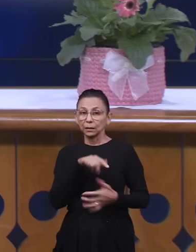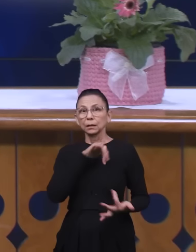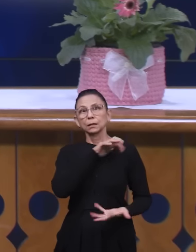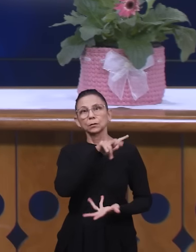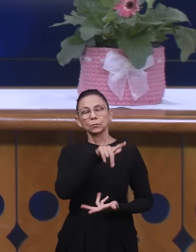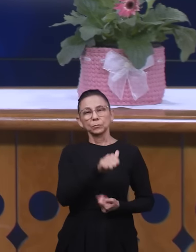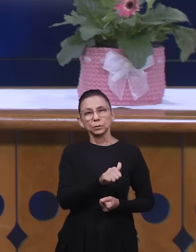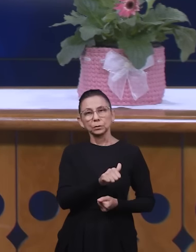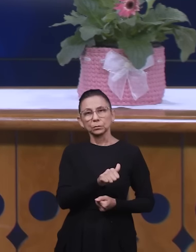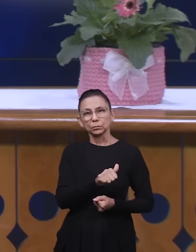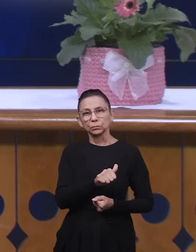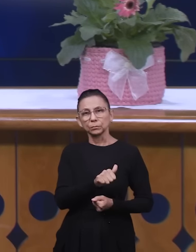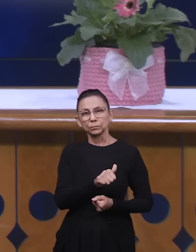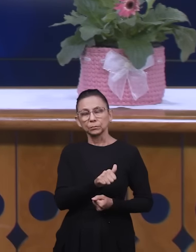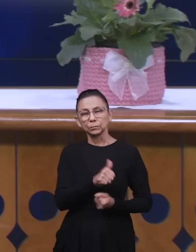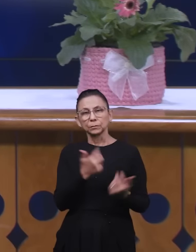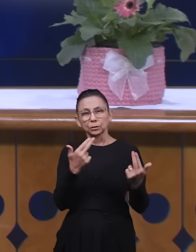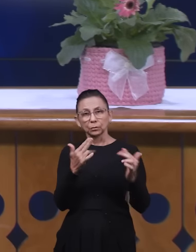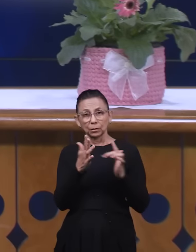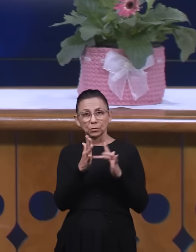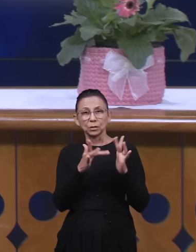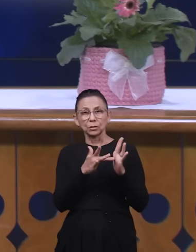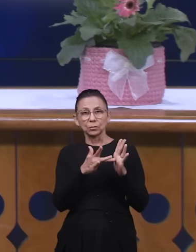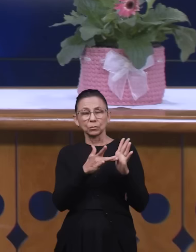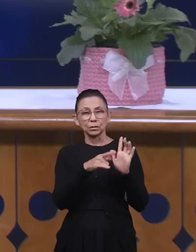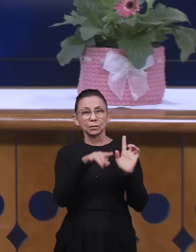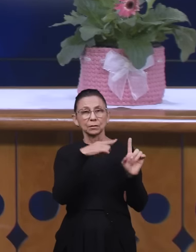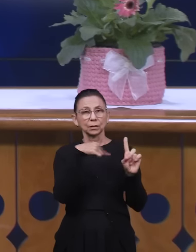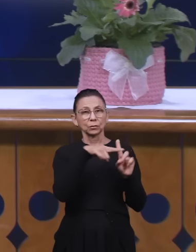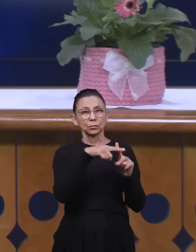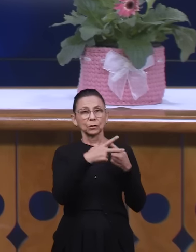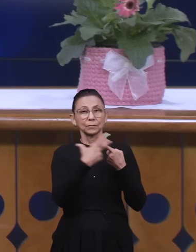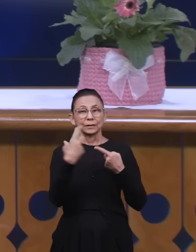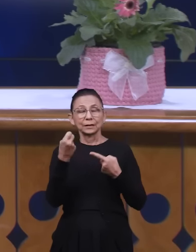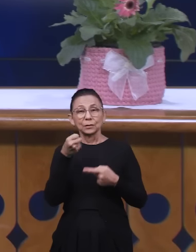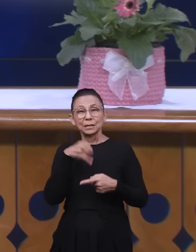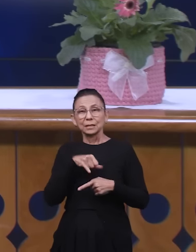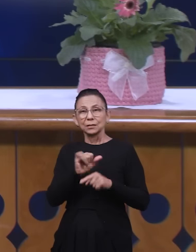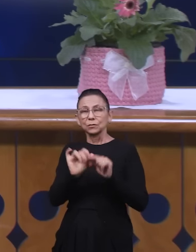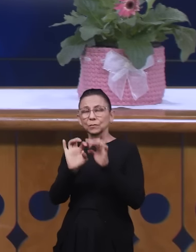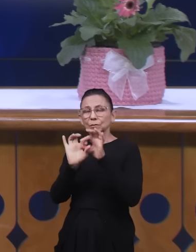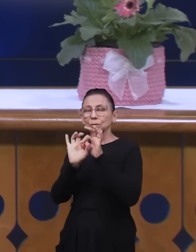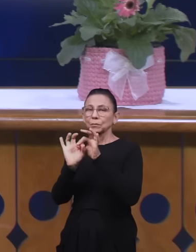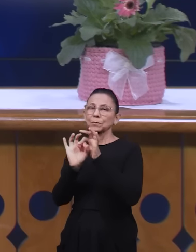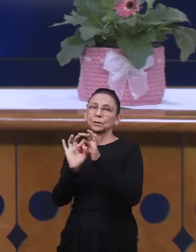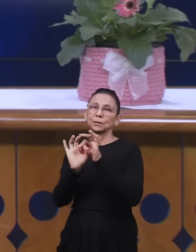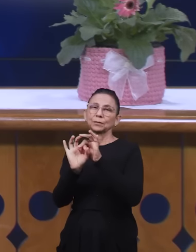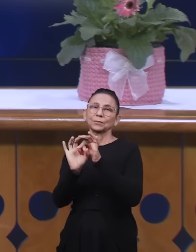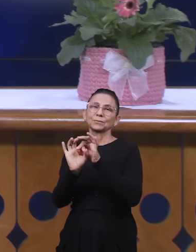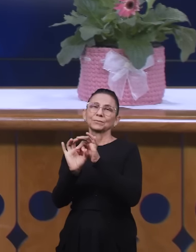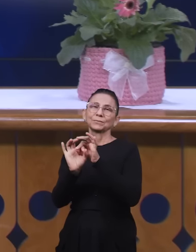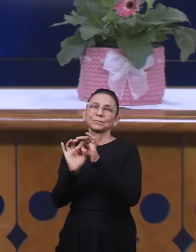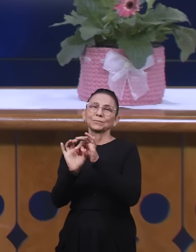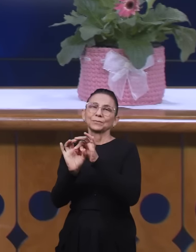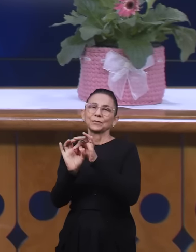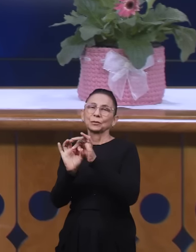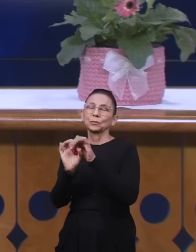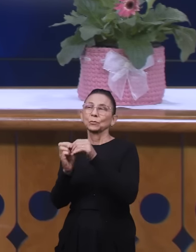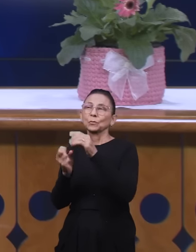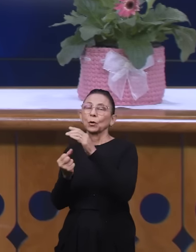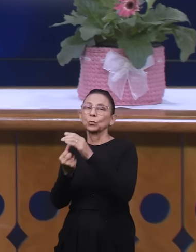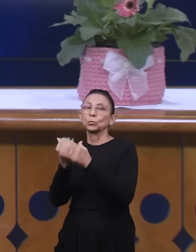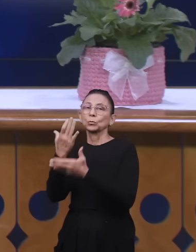vida, como Jesus venceu, se nós estivermos olhando para Ele, aquele que é o autor